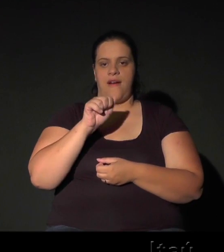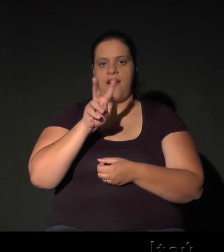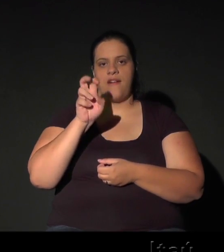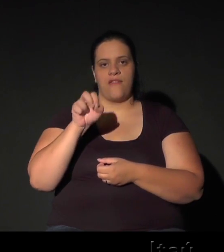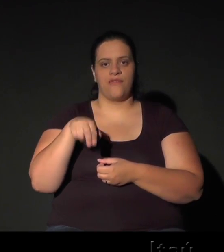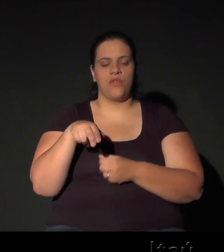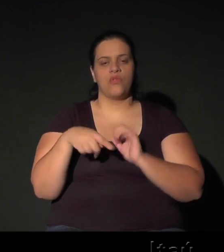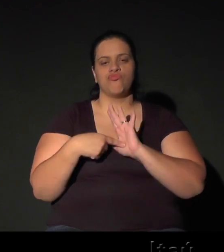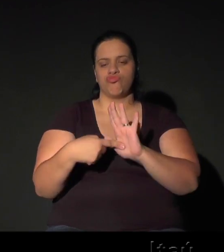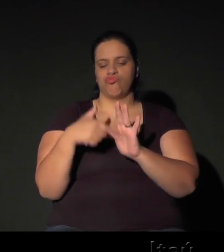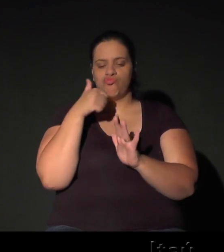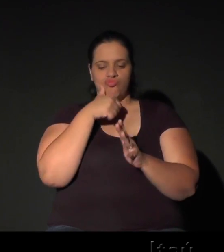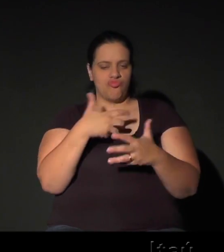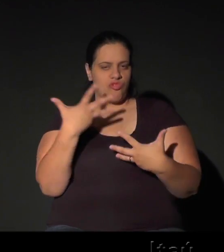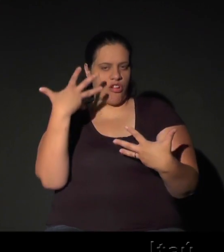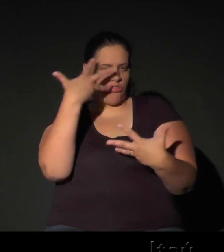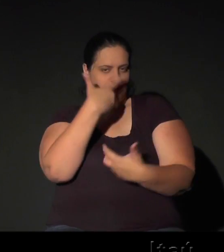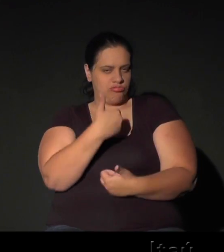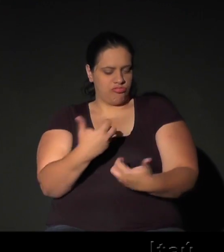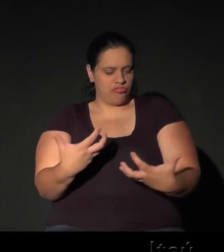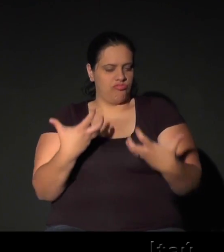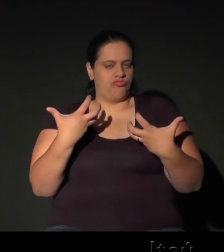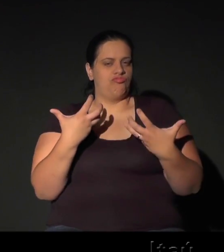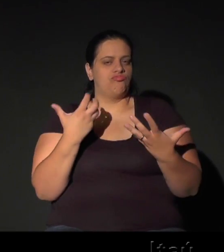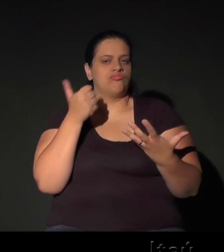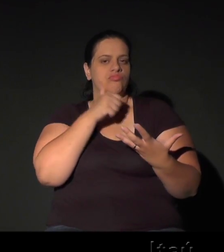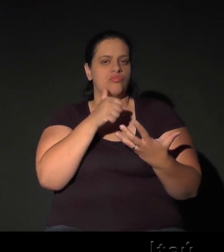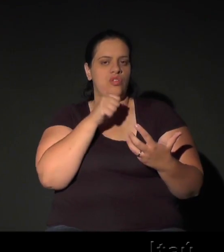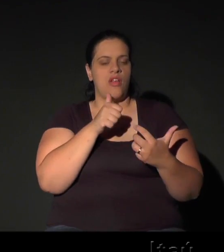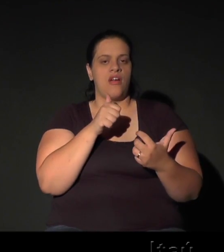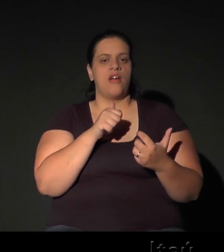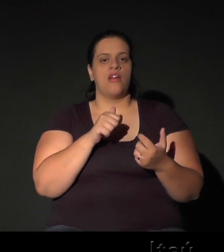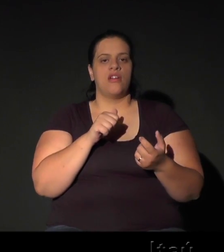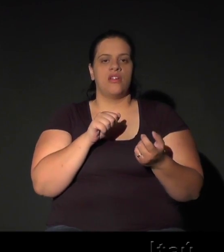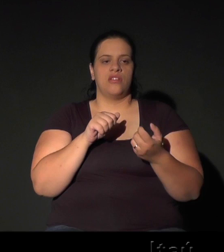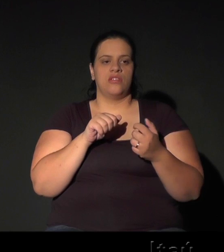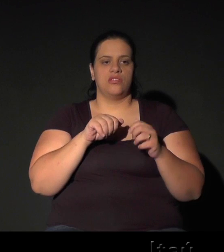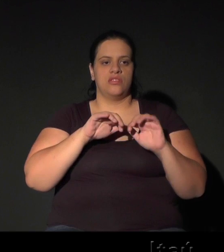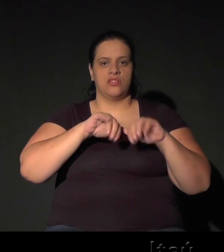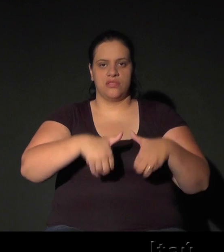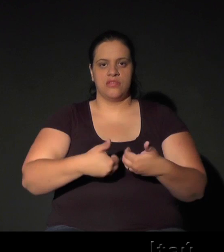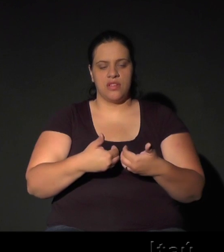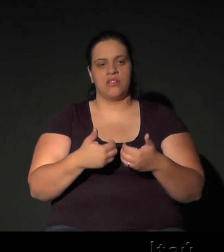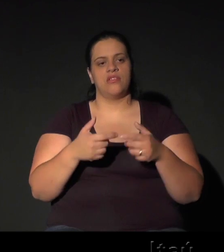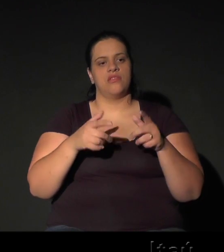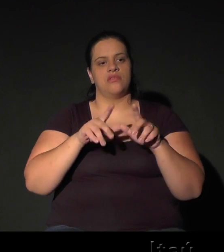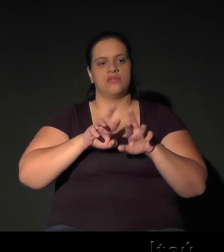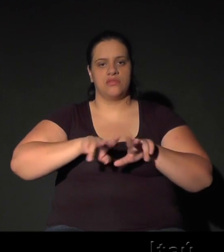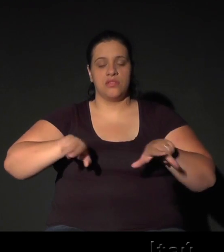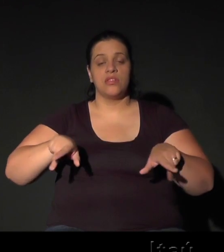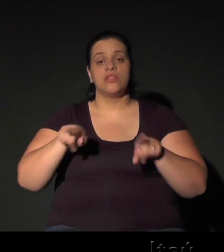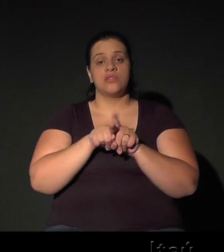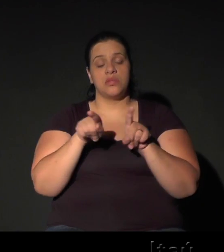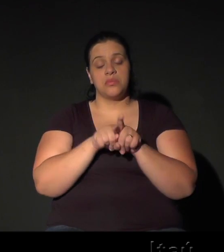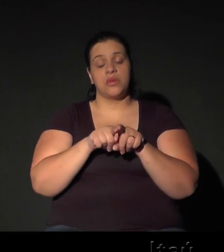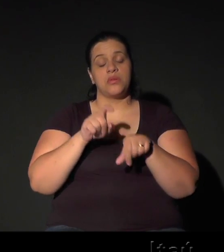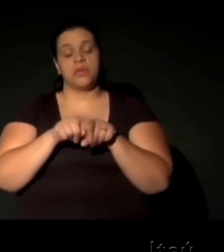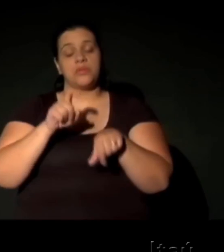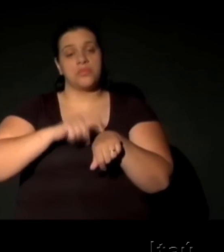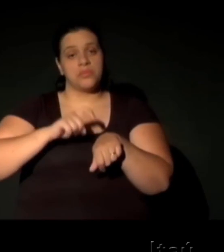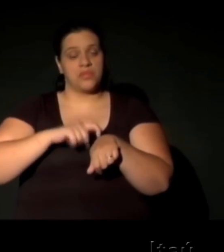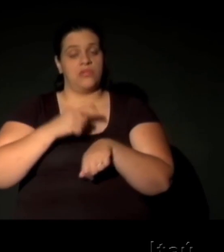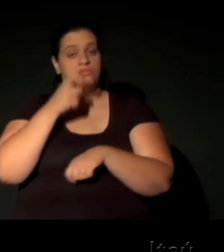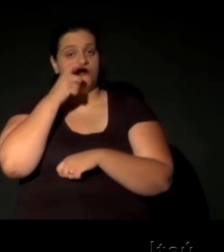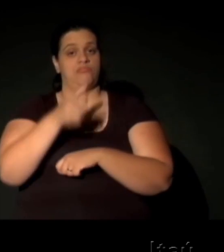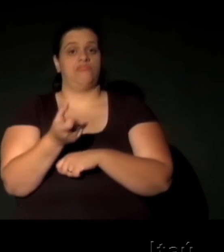com as divas com as mulheres lacradoras trans né E aí também é outro momento interessante e surpreendente